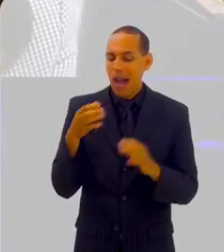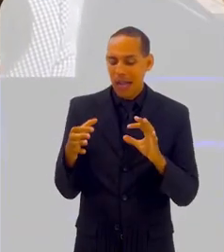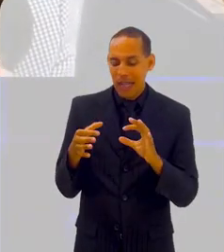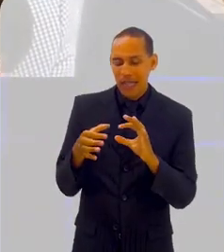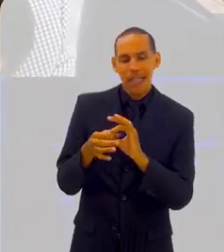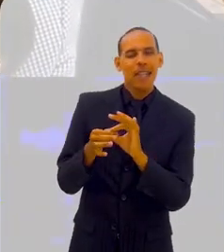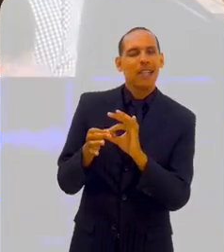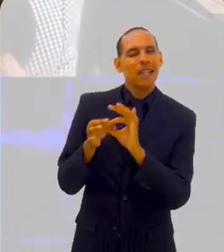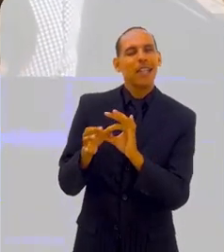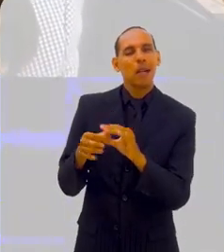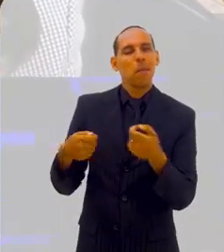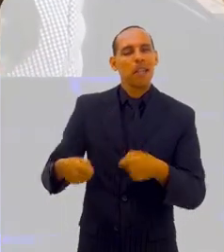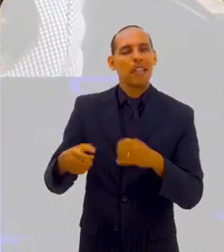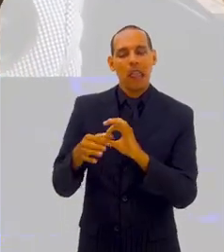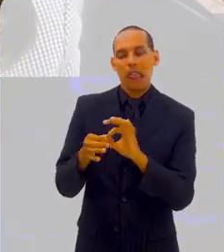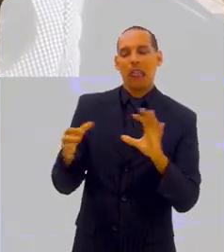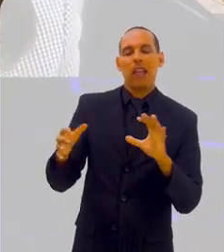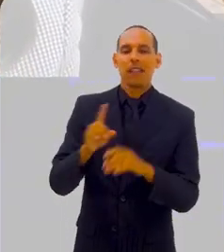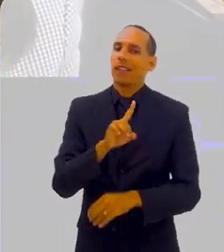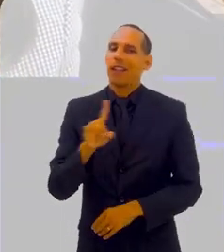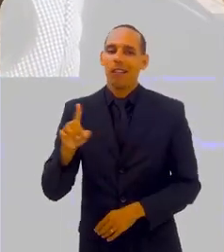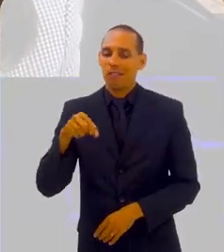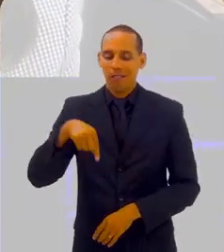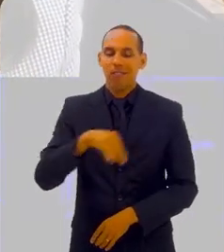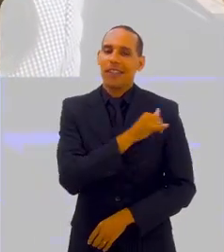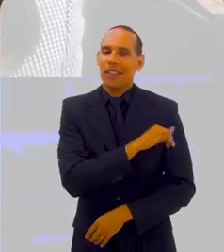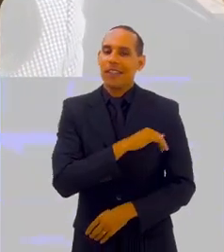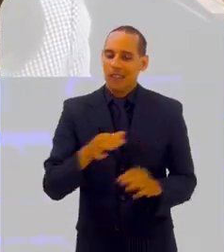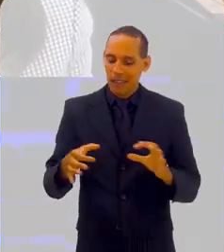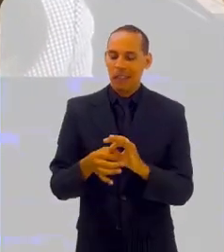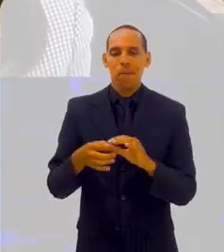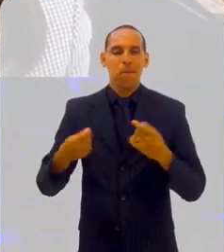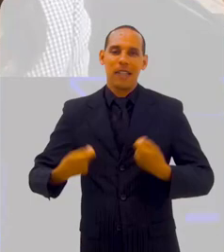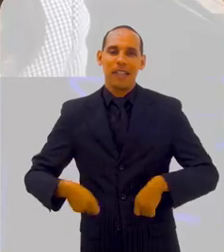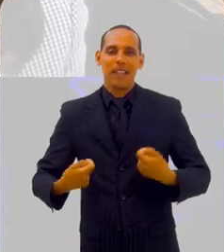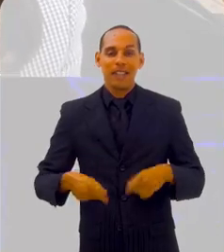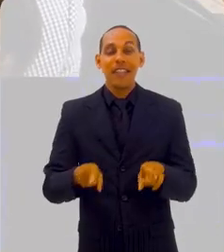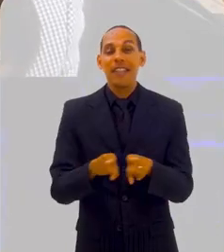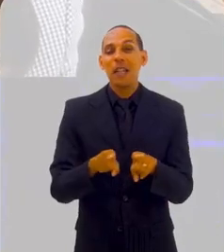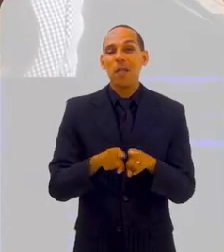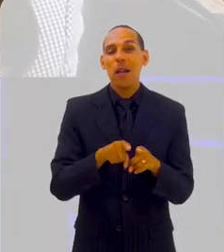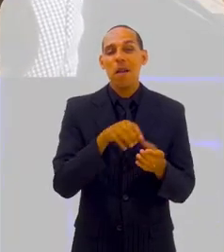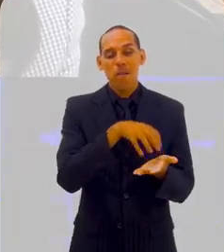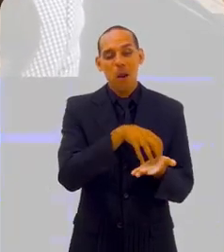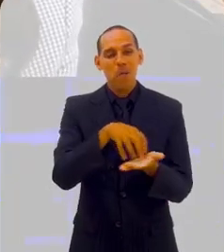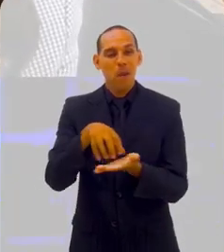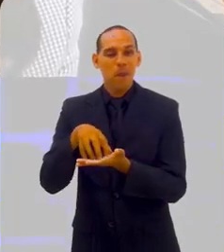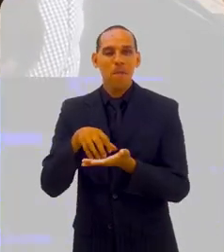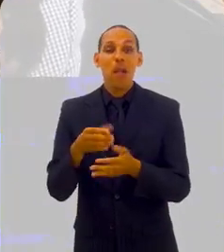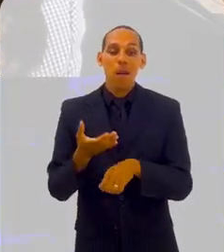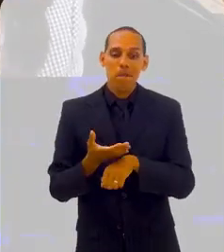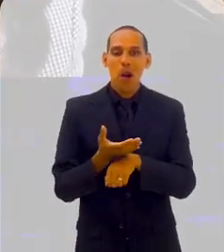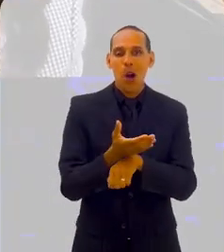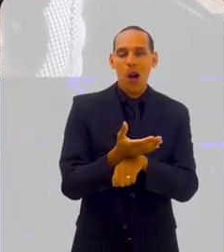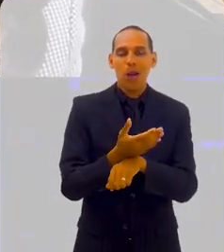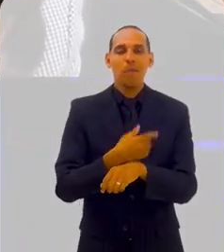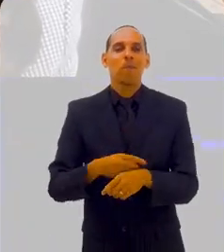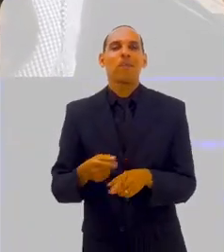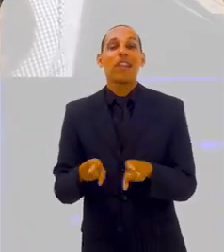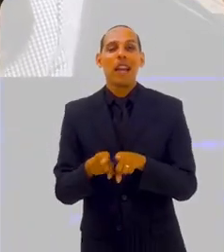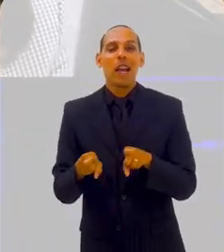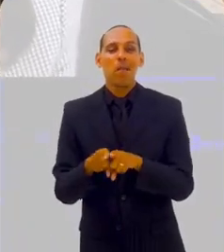pode desvincular uma coisa do outro no Rio de Janeiro. E, além disso, a gente tem portos, a gente tem um